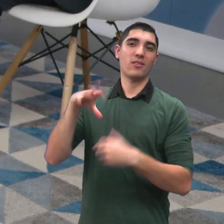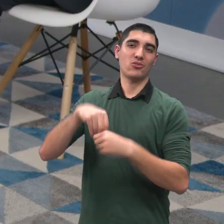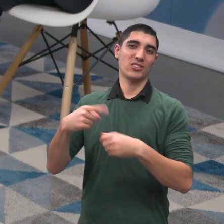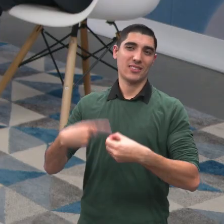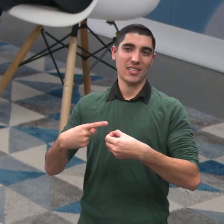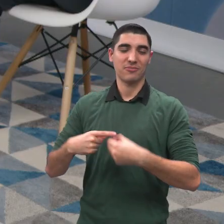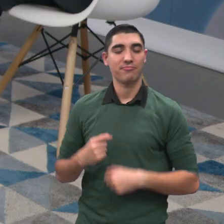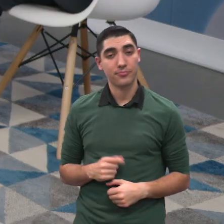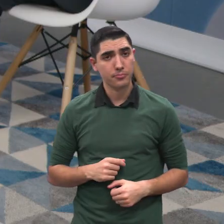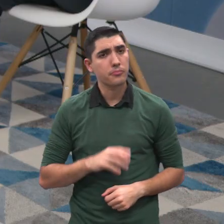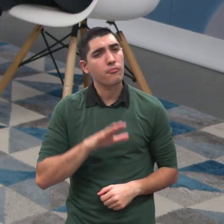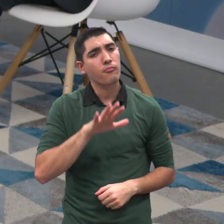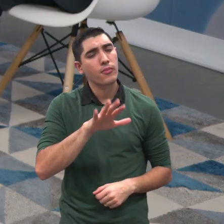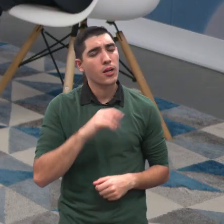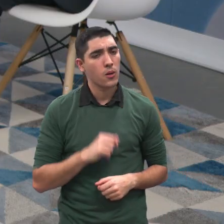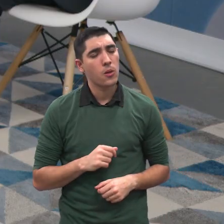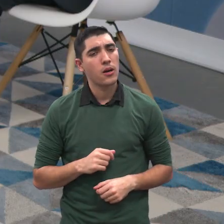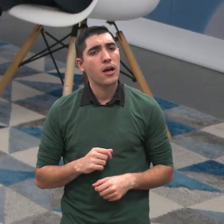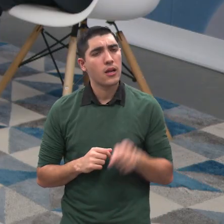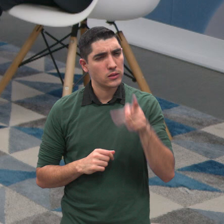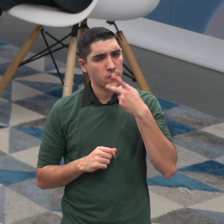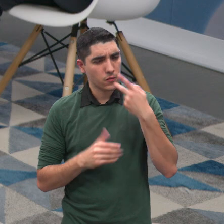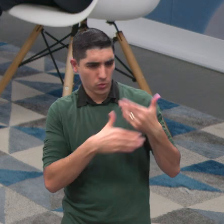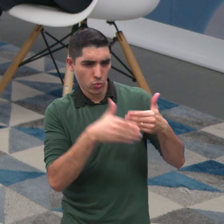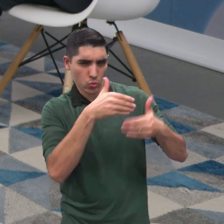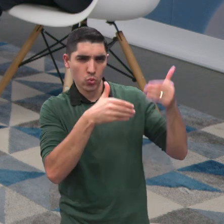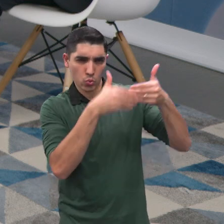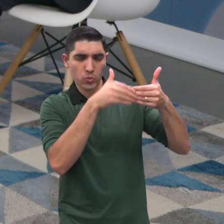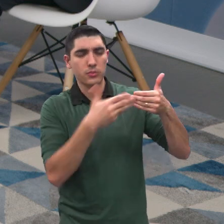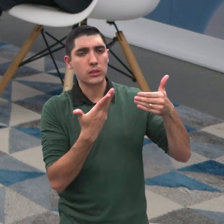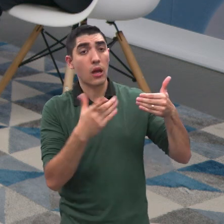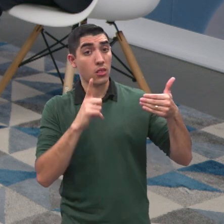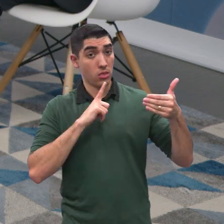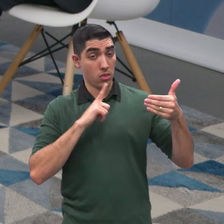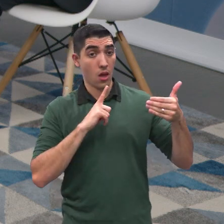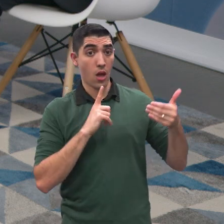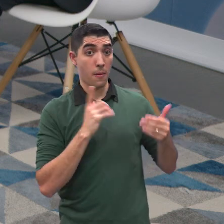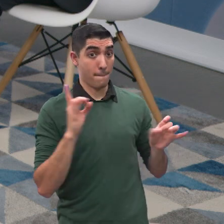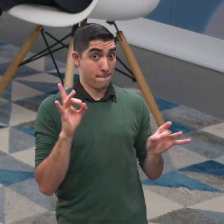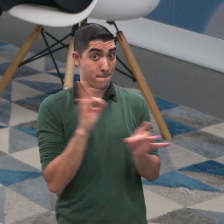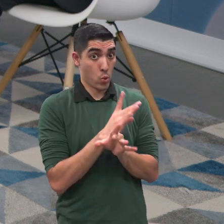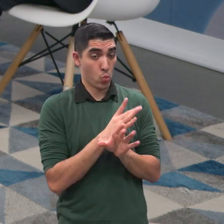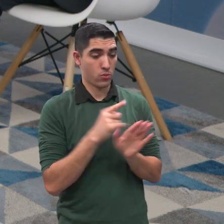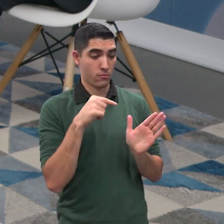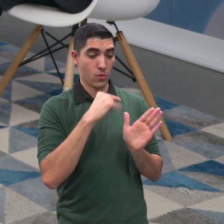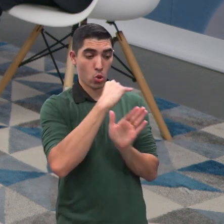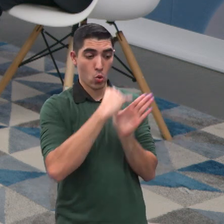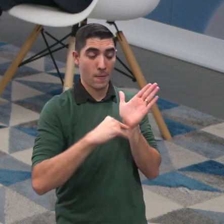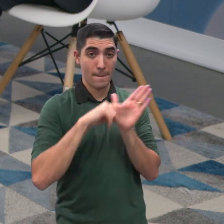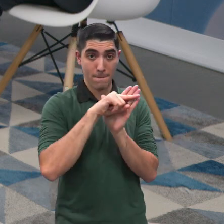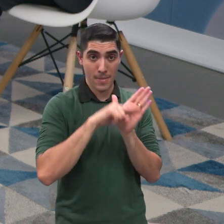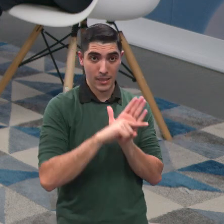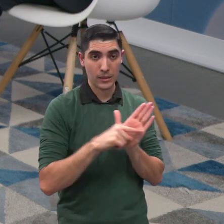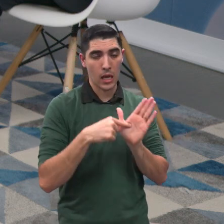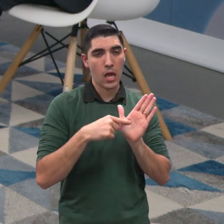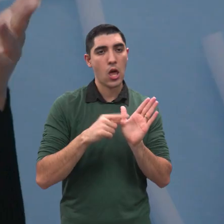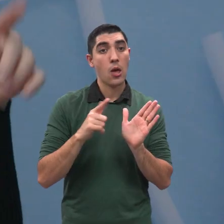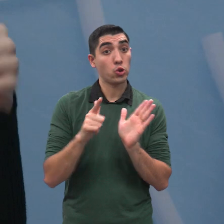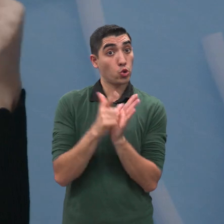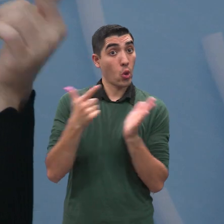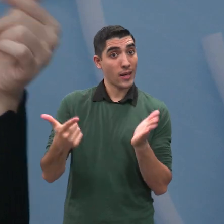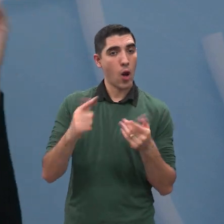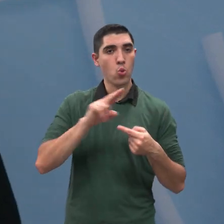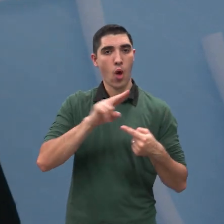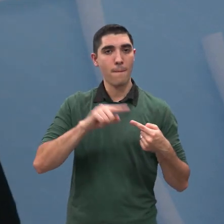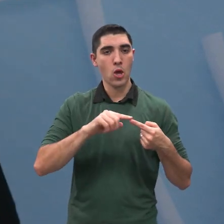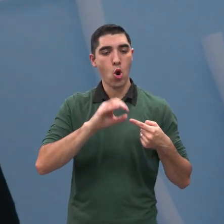falou dos muros, inclusive a gente tem uma pesquisa aqui, pessoal, olha só, que foi divulgado pelo jornal